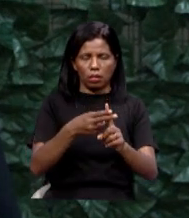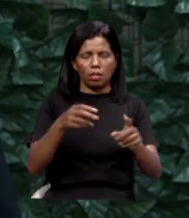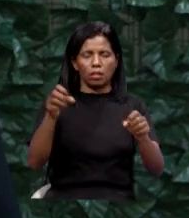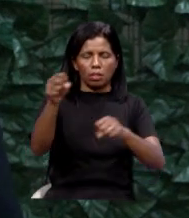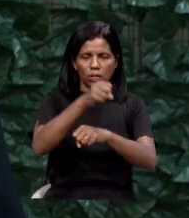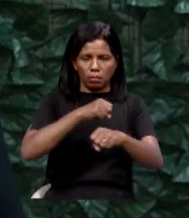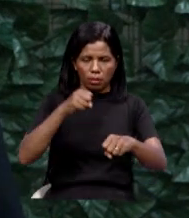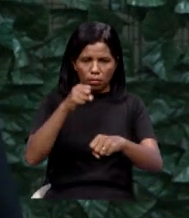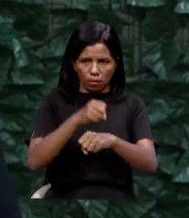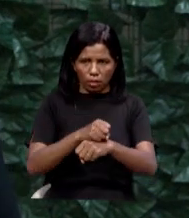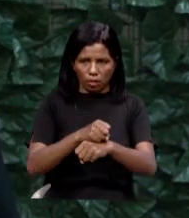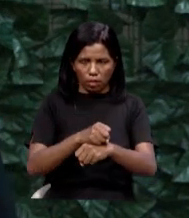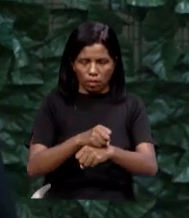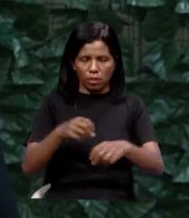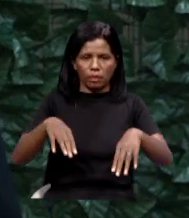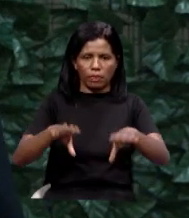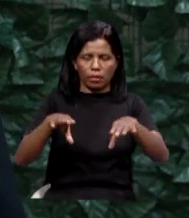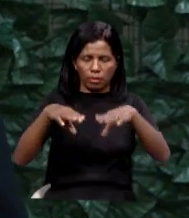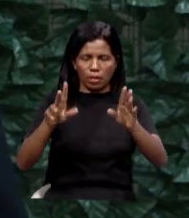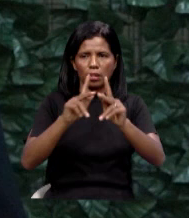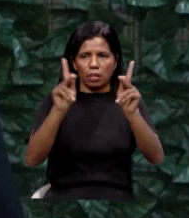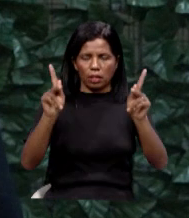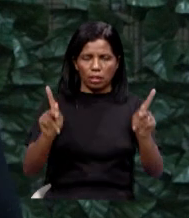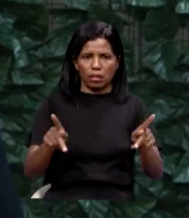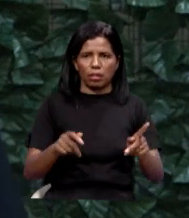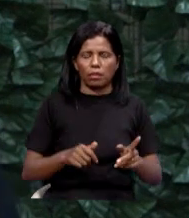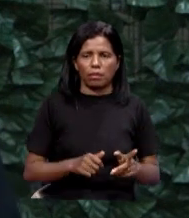supermarket, ini juga bangunan, konstruksi, ini ya,